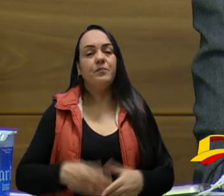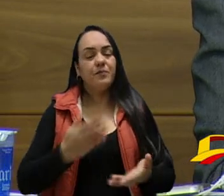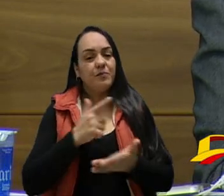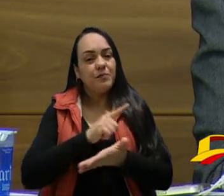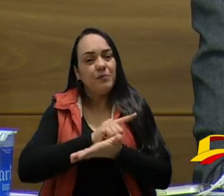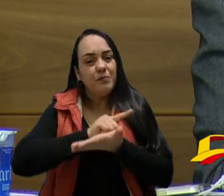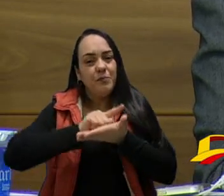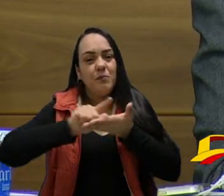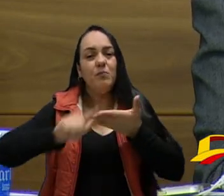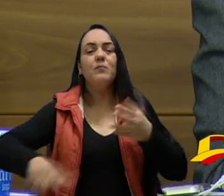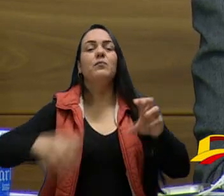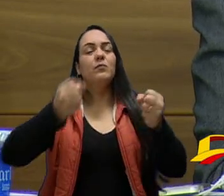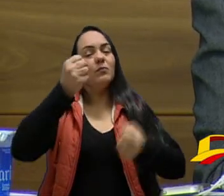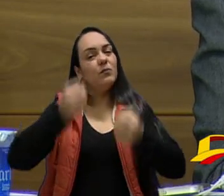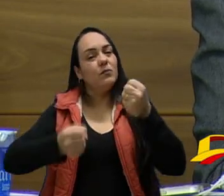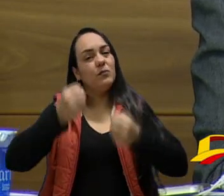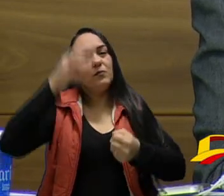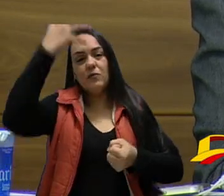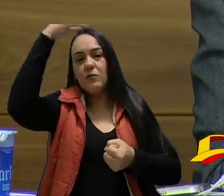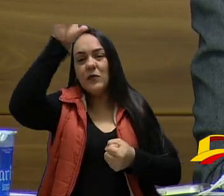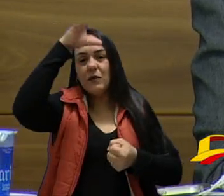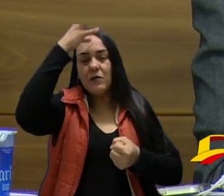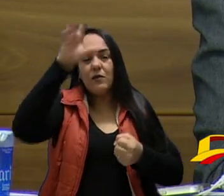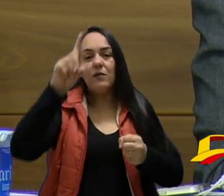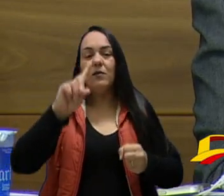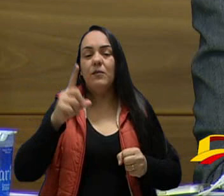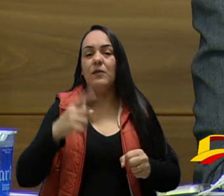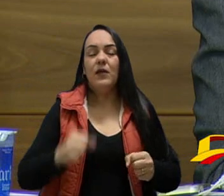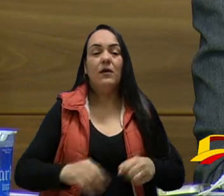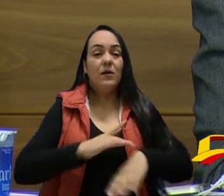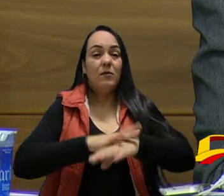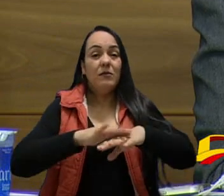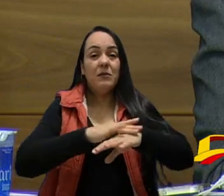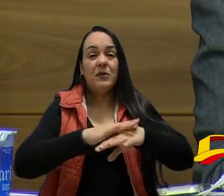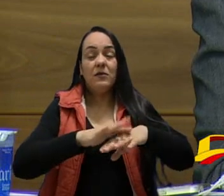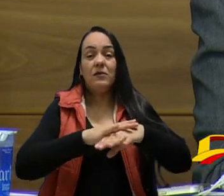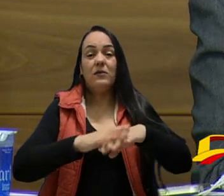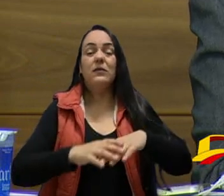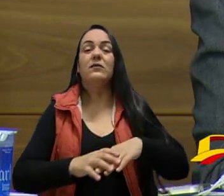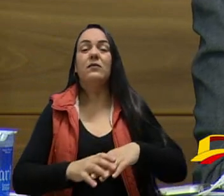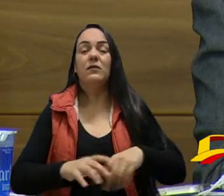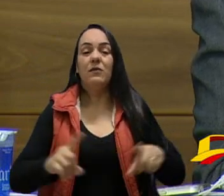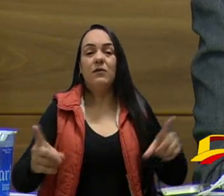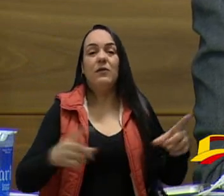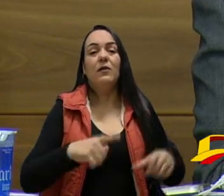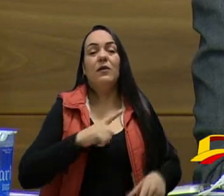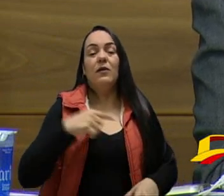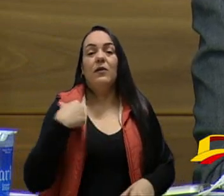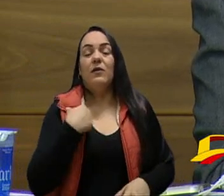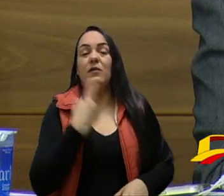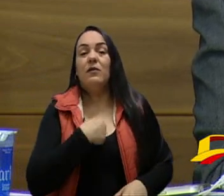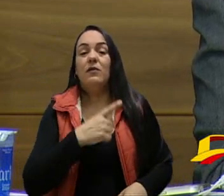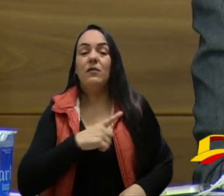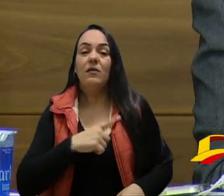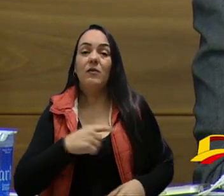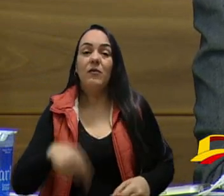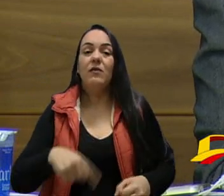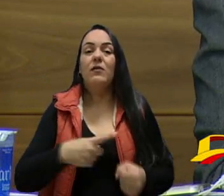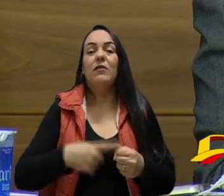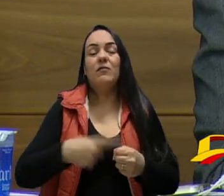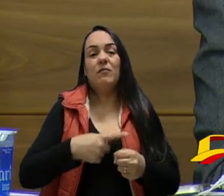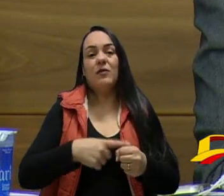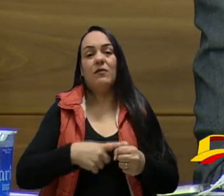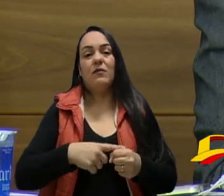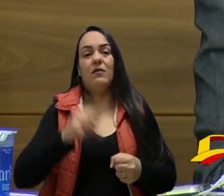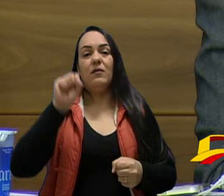das ambulâncias nós não podemos transportar um paciente convide nas nossas ambulâncias que nós já temos no município